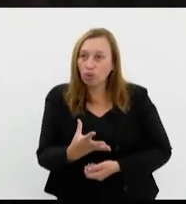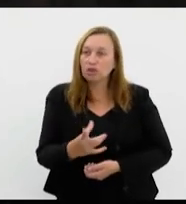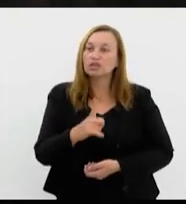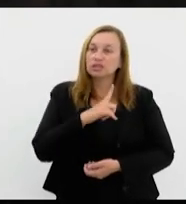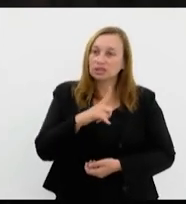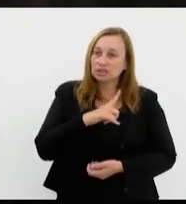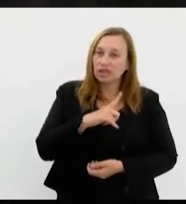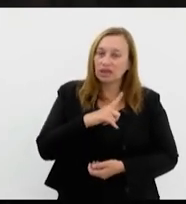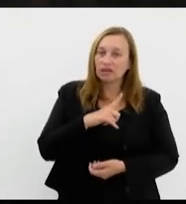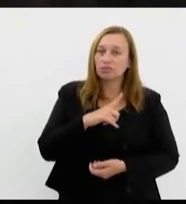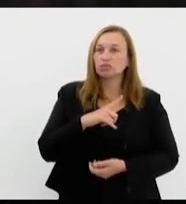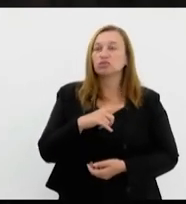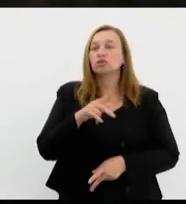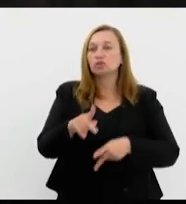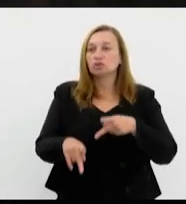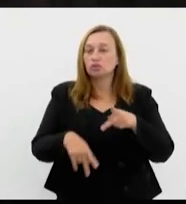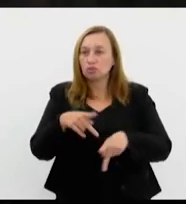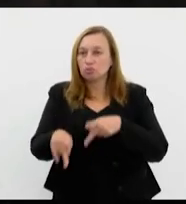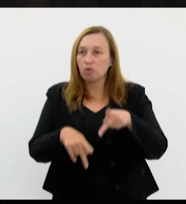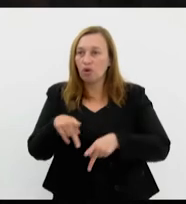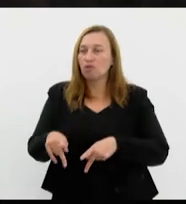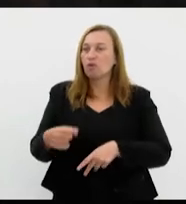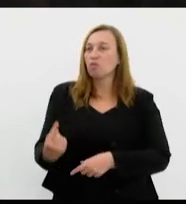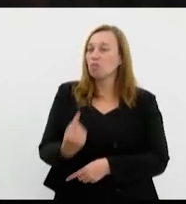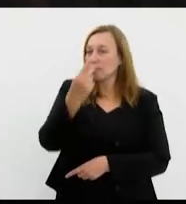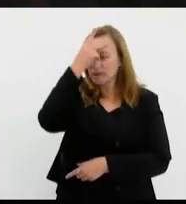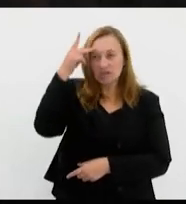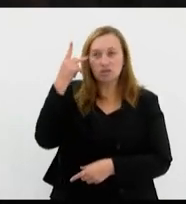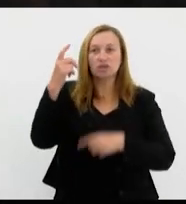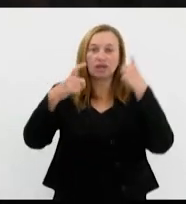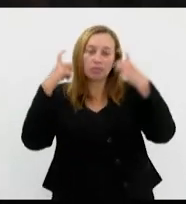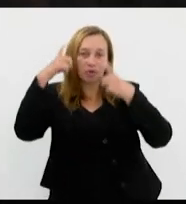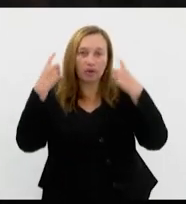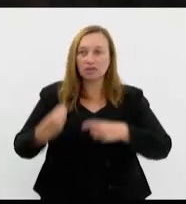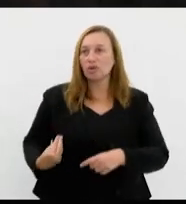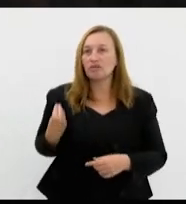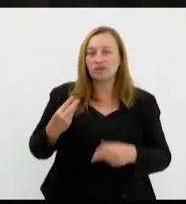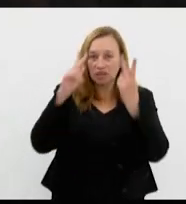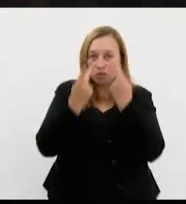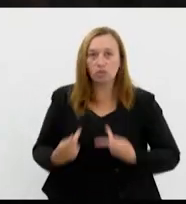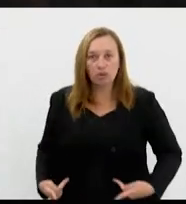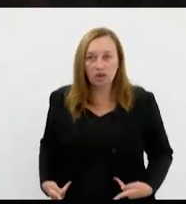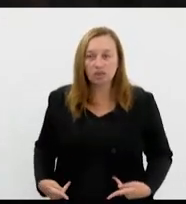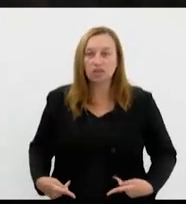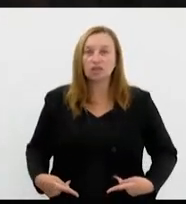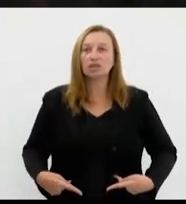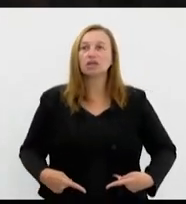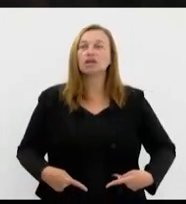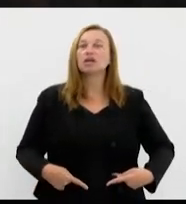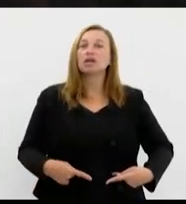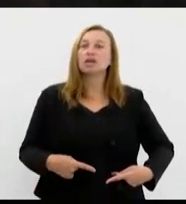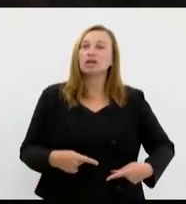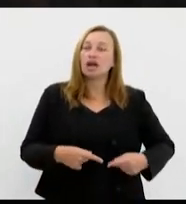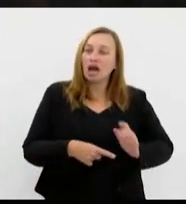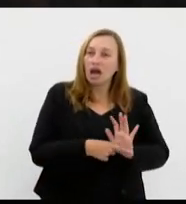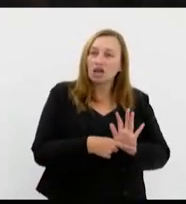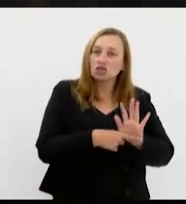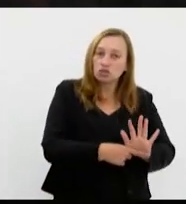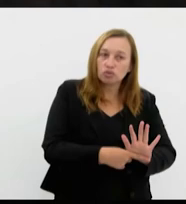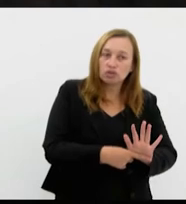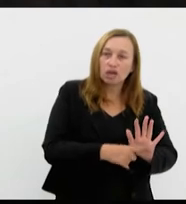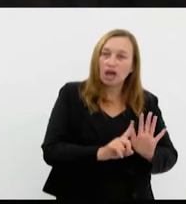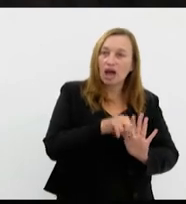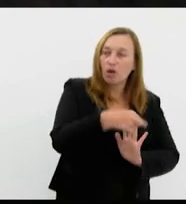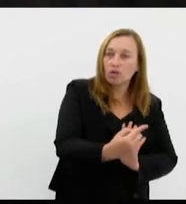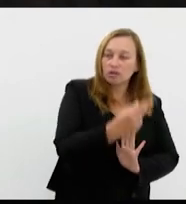no meio do povo, alguém que está preocupado realmente com a vida humana e coloca a sua, vida em risco